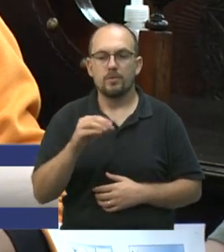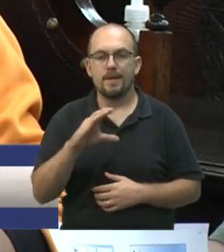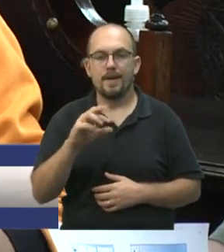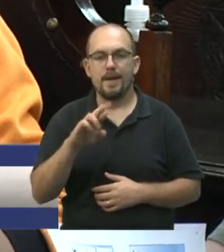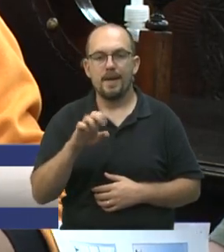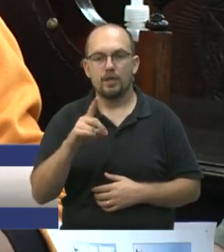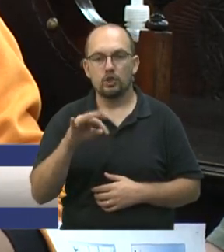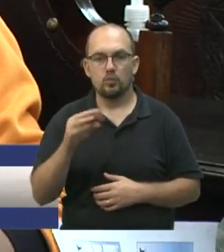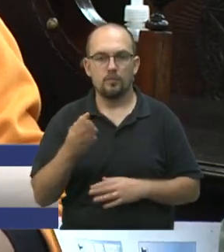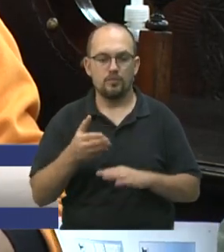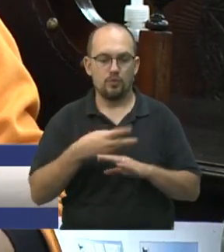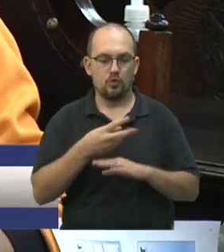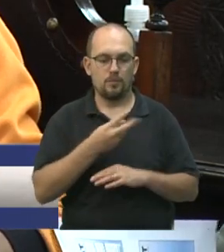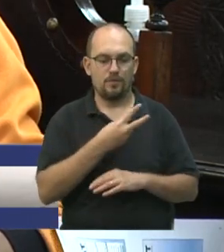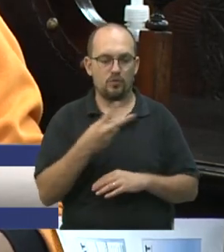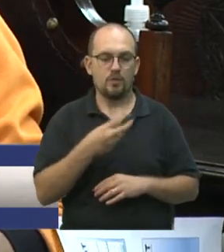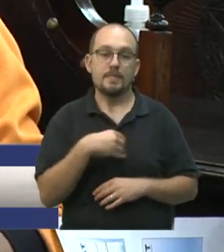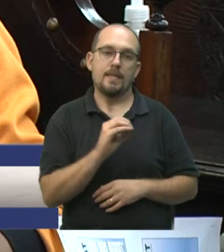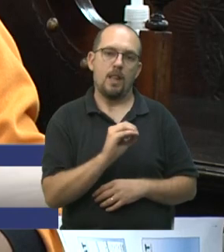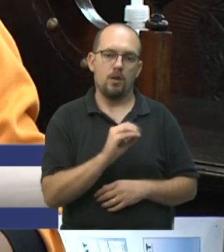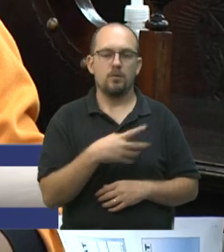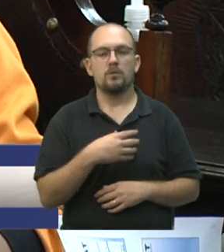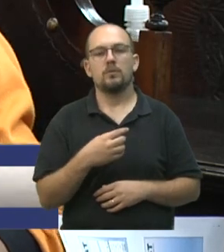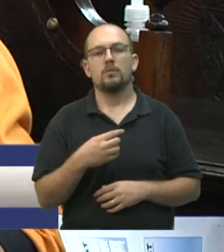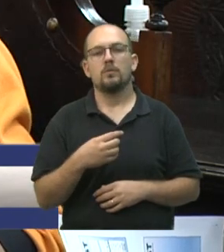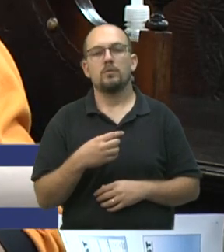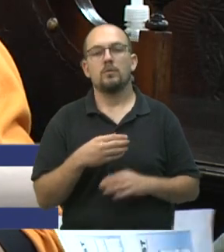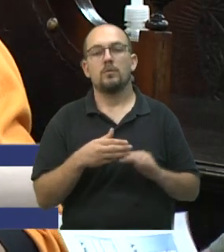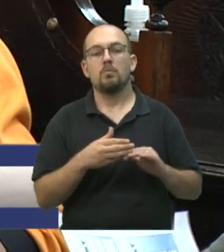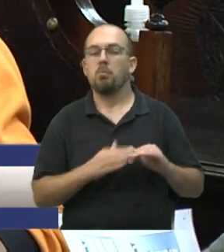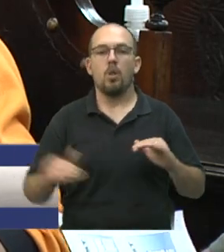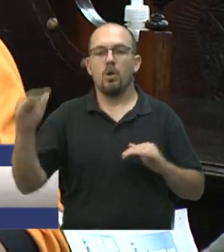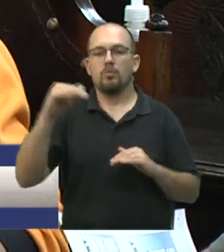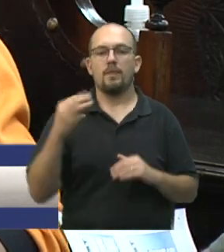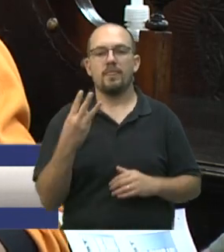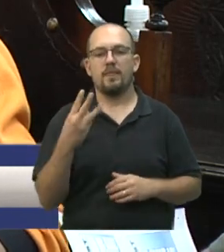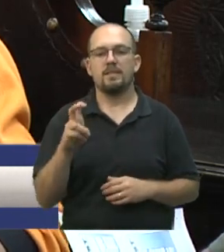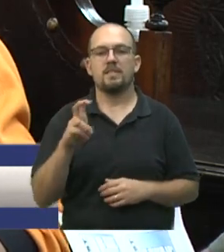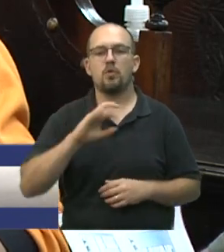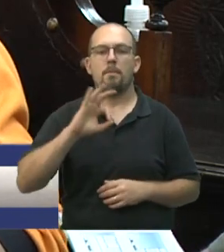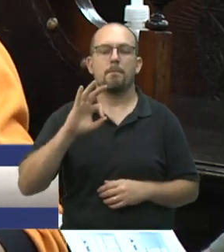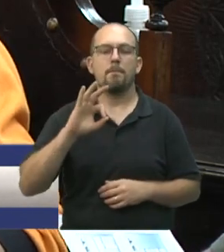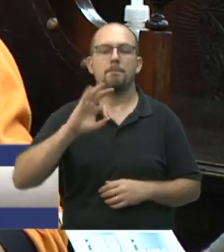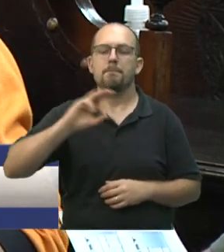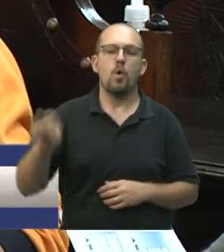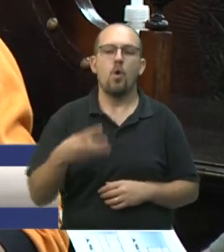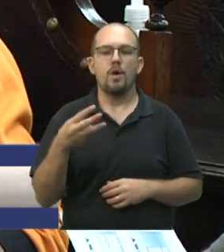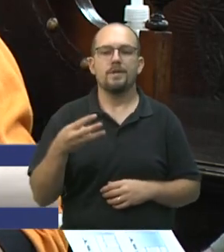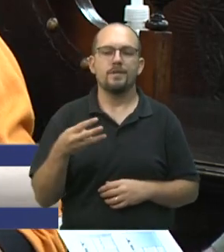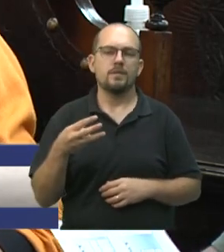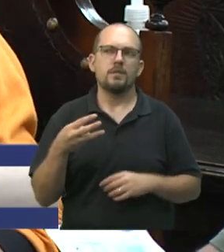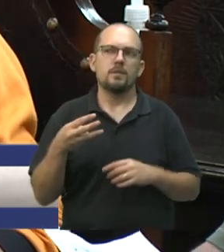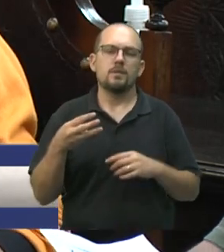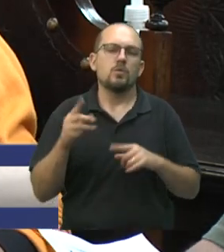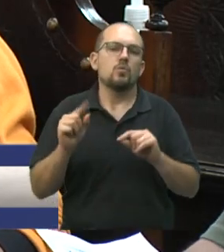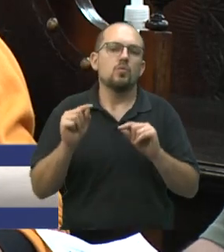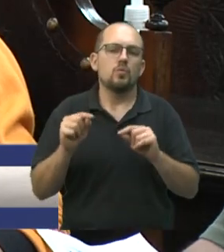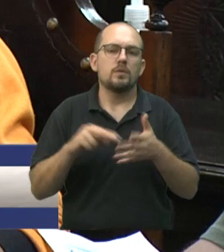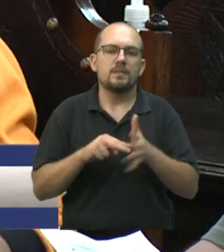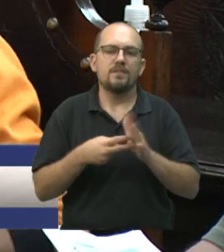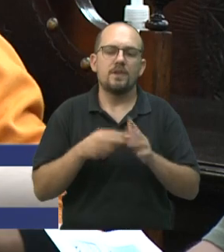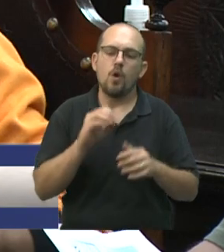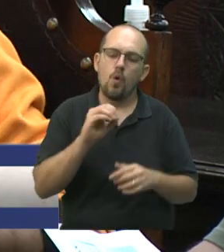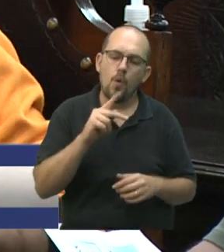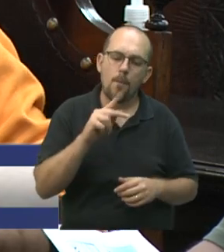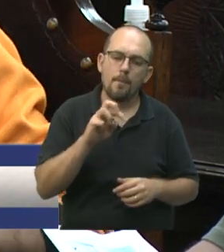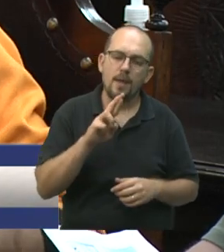de 22 era 0, reestimado era 0, foi para 35 milhões. O que é que são esses valores de operação de crédito